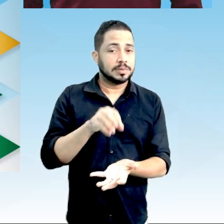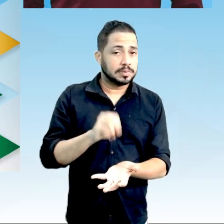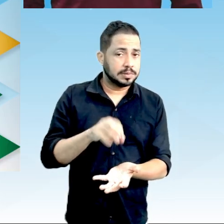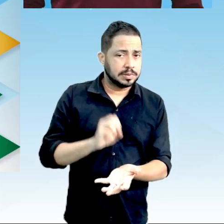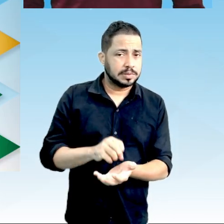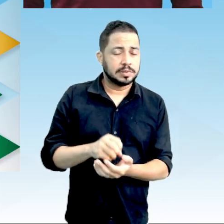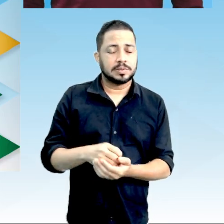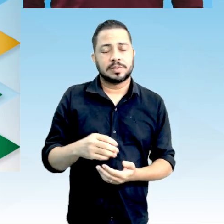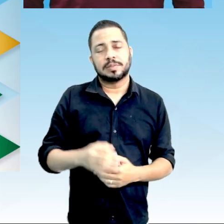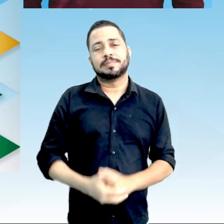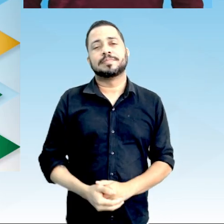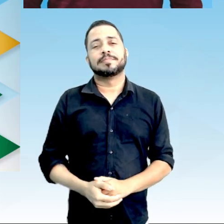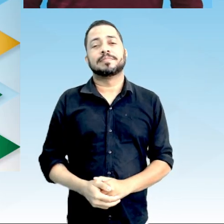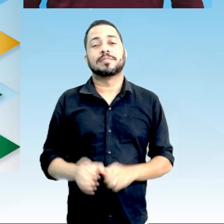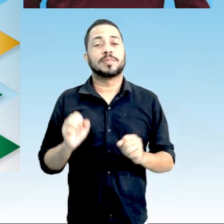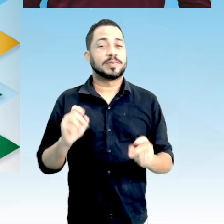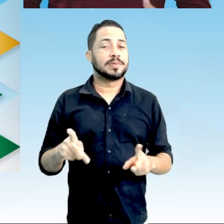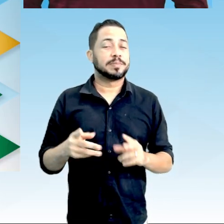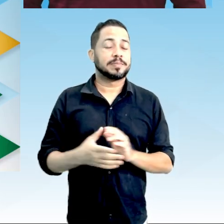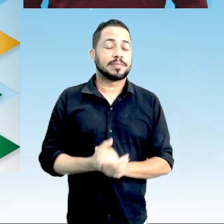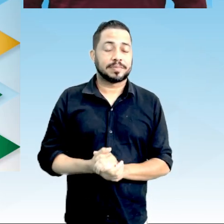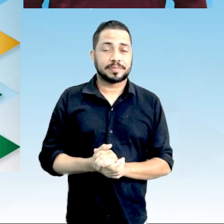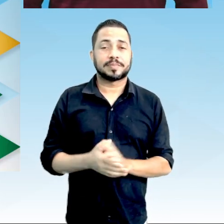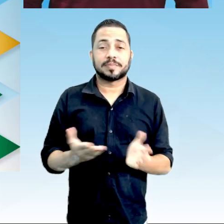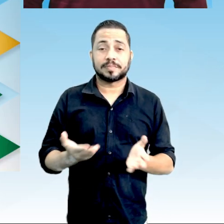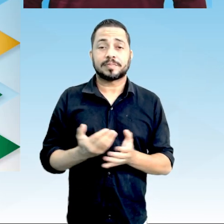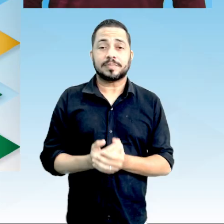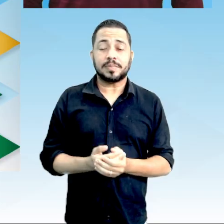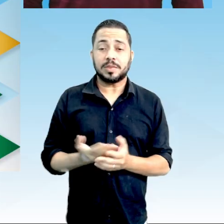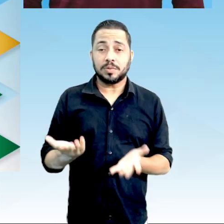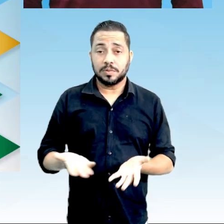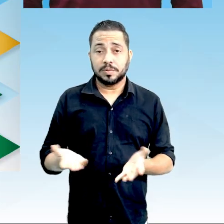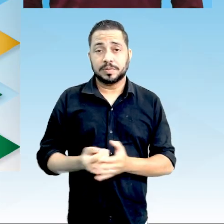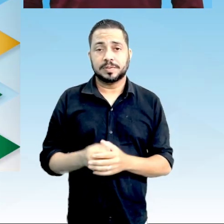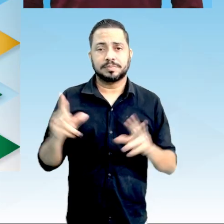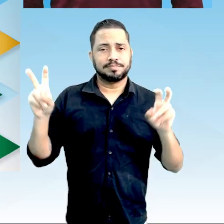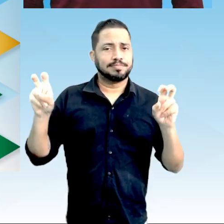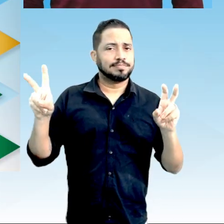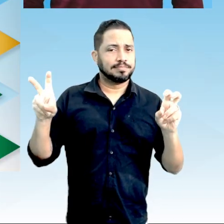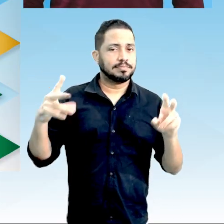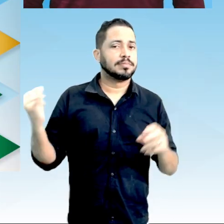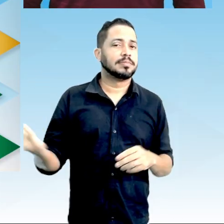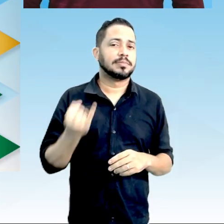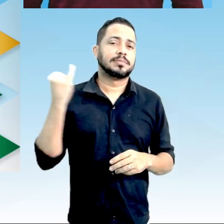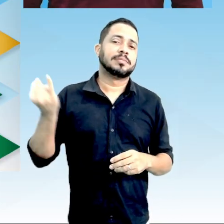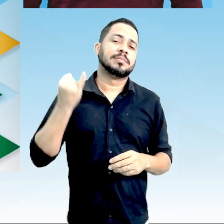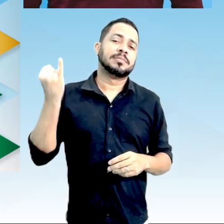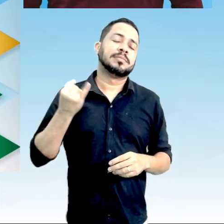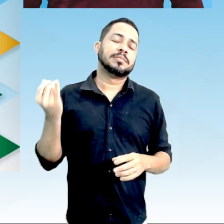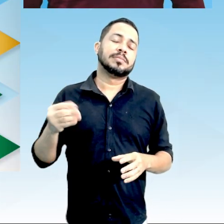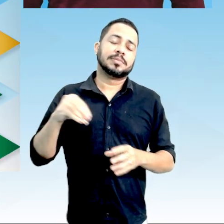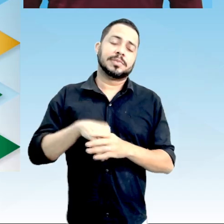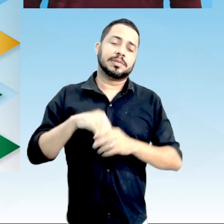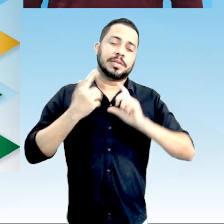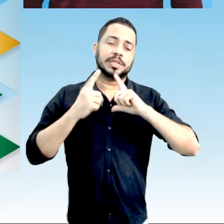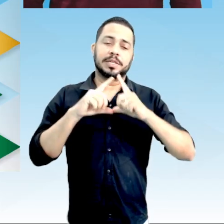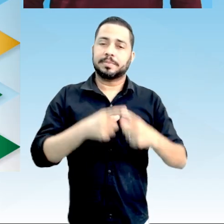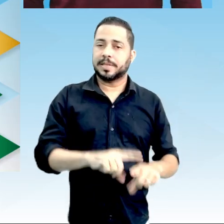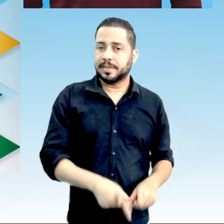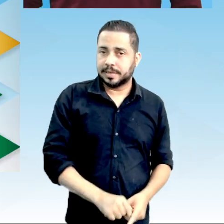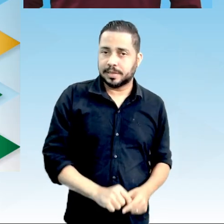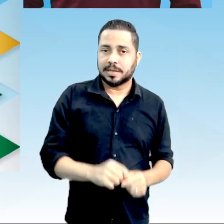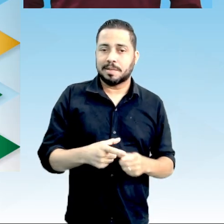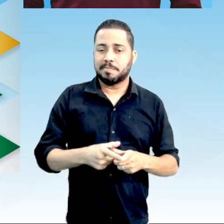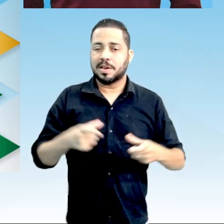tem a agradecer você, ok? Então nós estamos trazendo para vocês um tema muito importante dentro da geometria, ampliação e